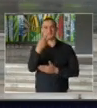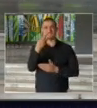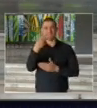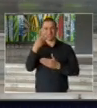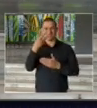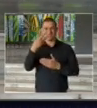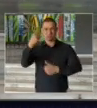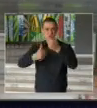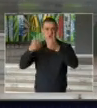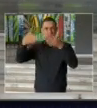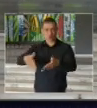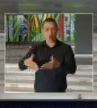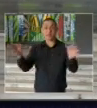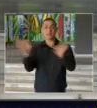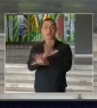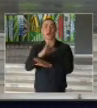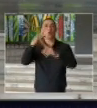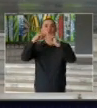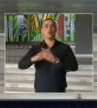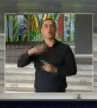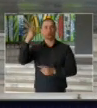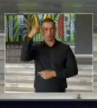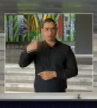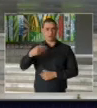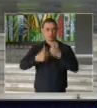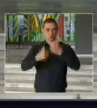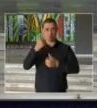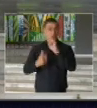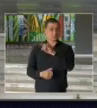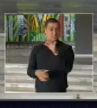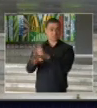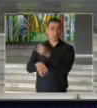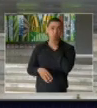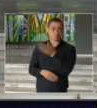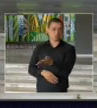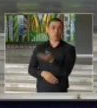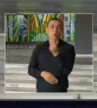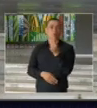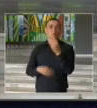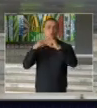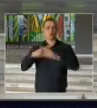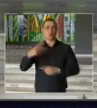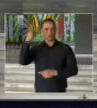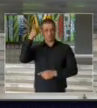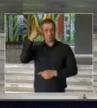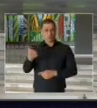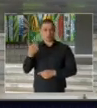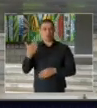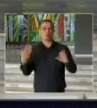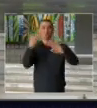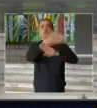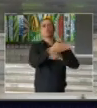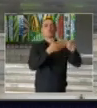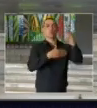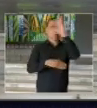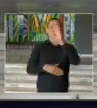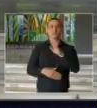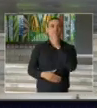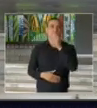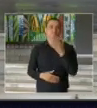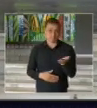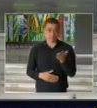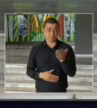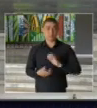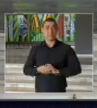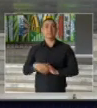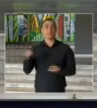Moralho. Gente, não tem mais um trecho do Dória? Só esse aí? Então, cara, como é que você explica?